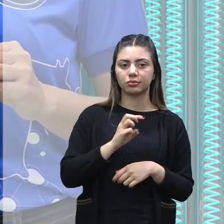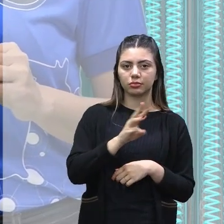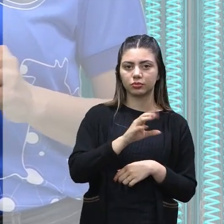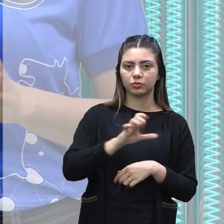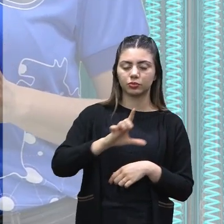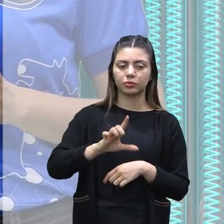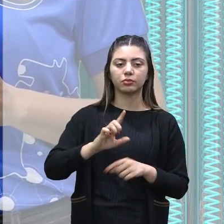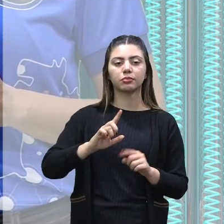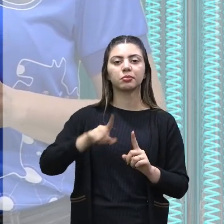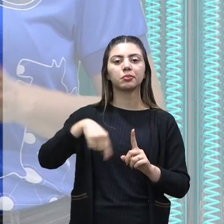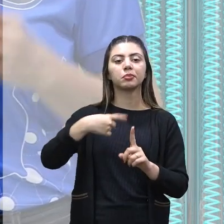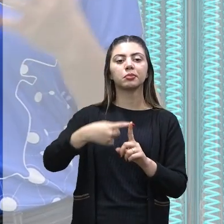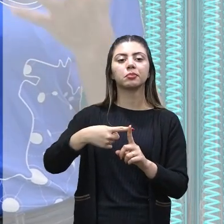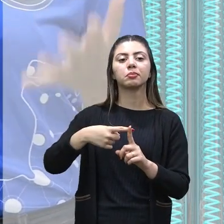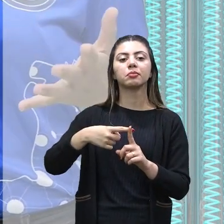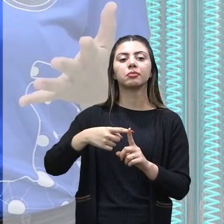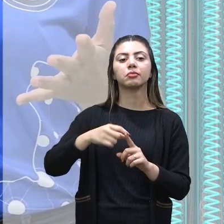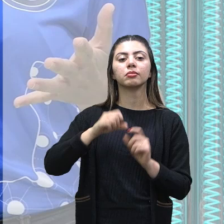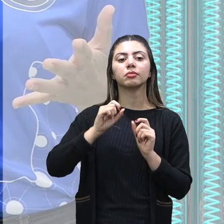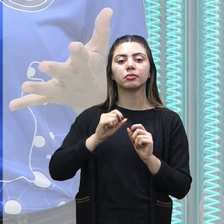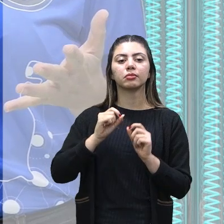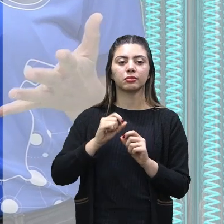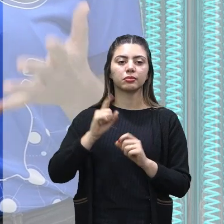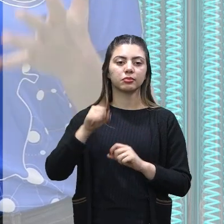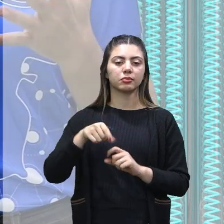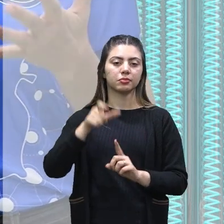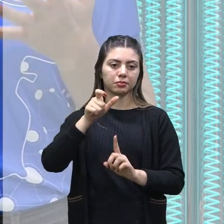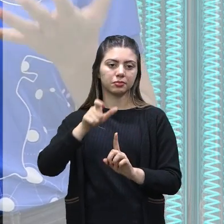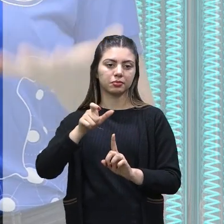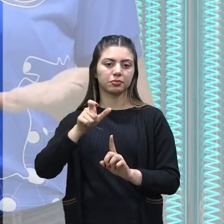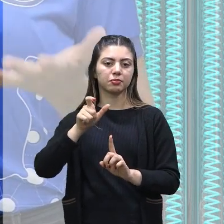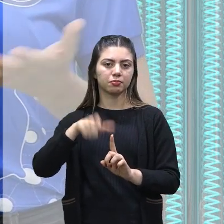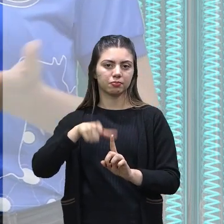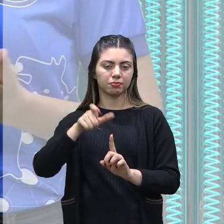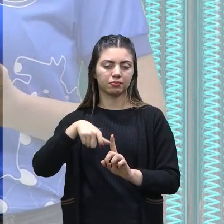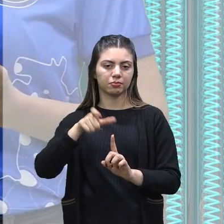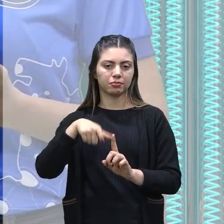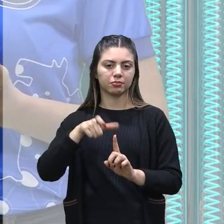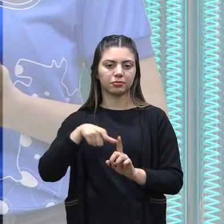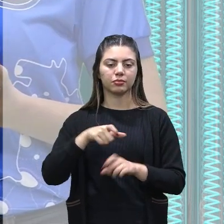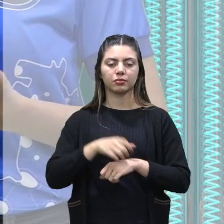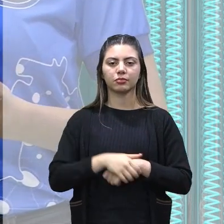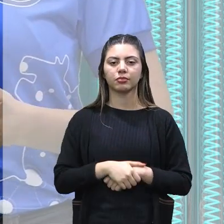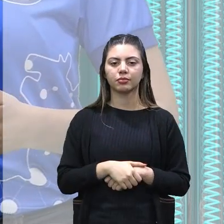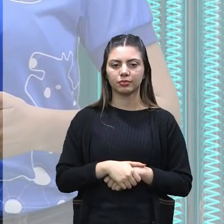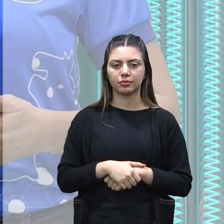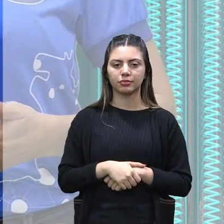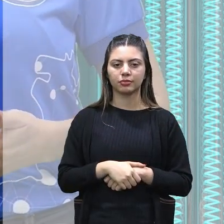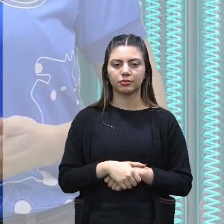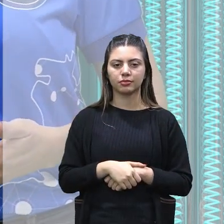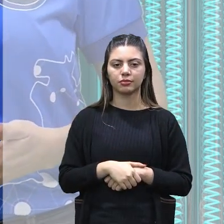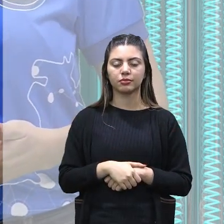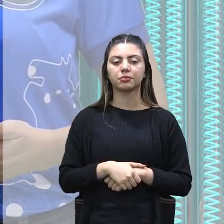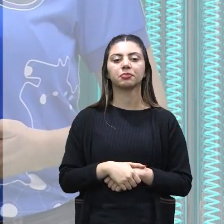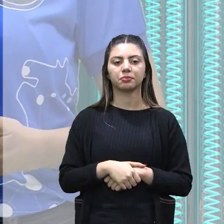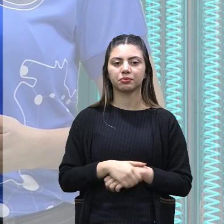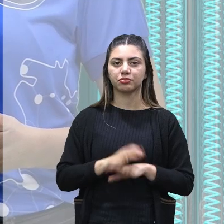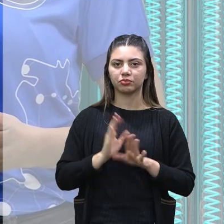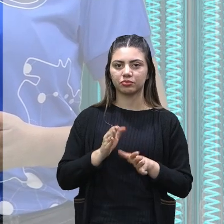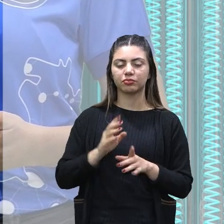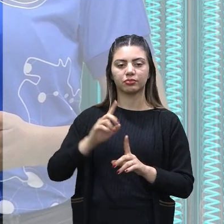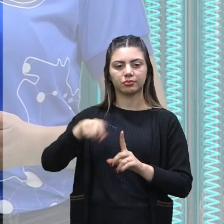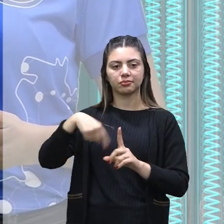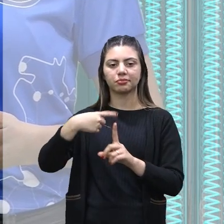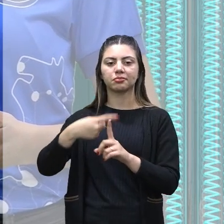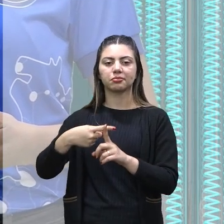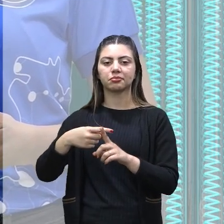colocar quem? Meu próximo elemento é o subject, que é o sujeito da frase. Em seguida, nós temos